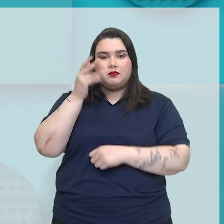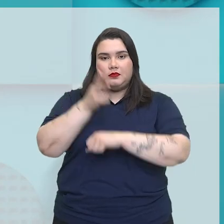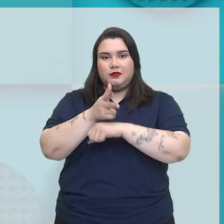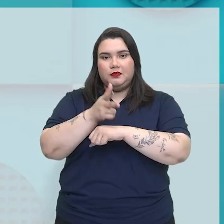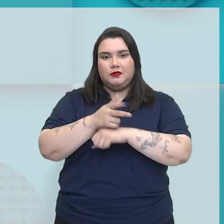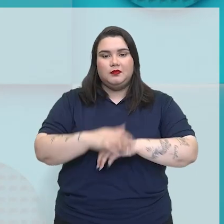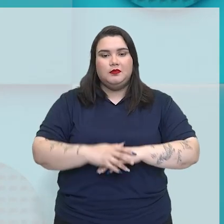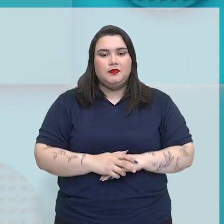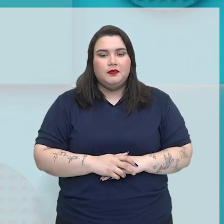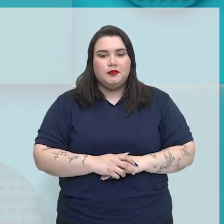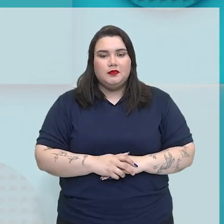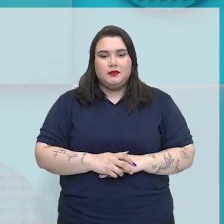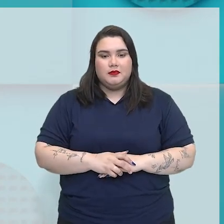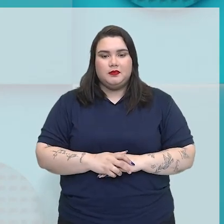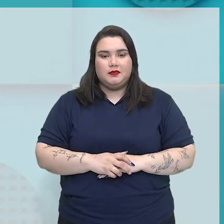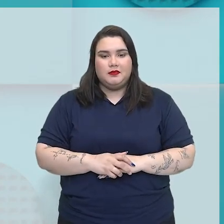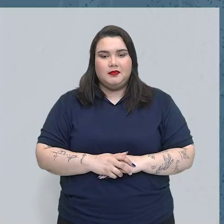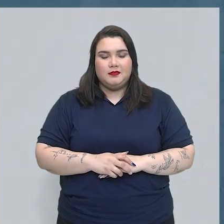VT.